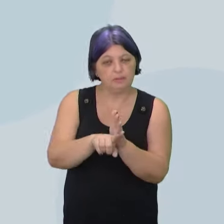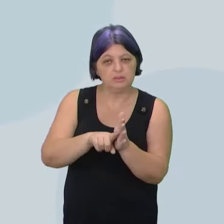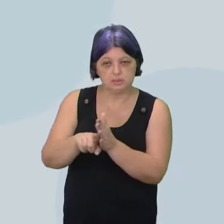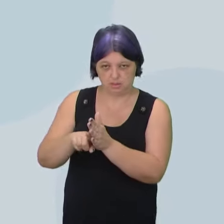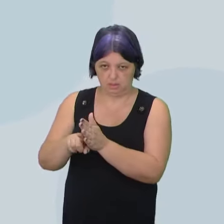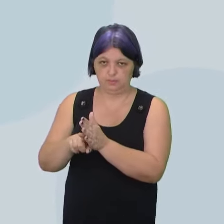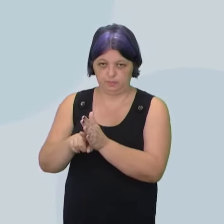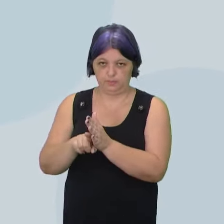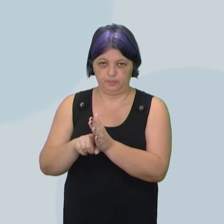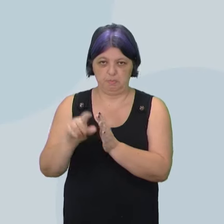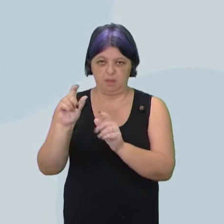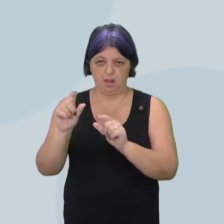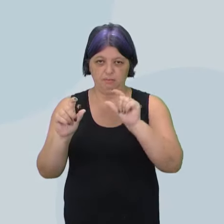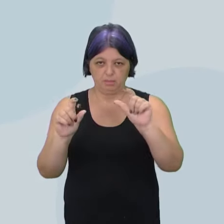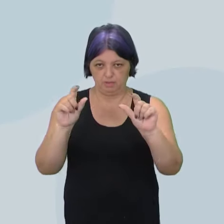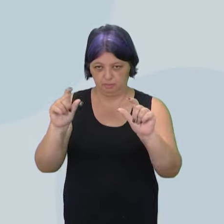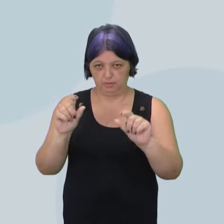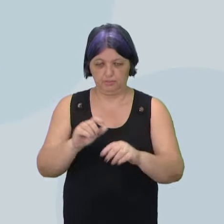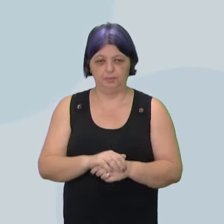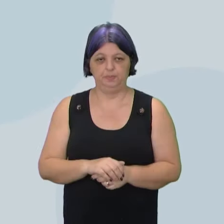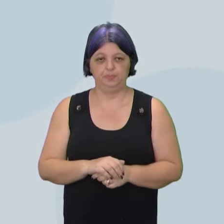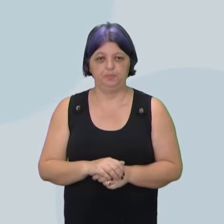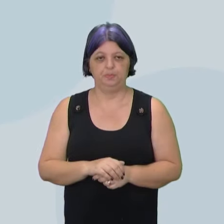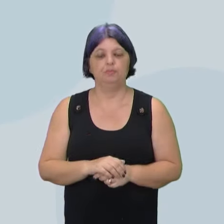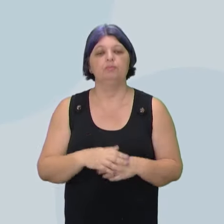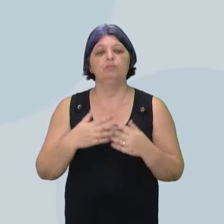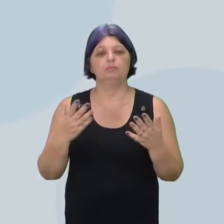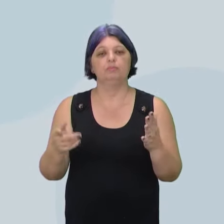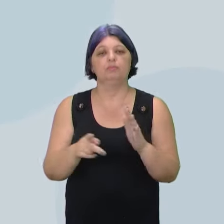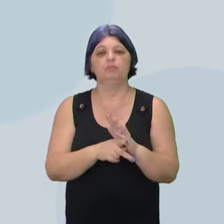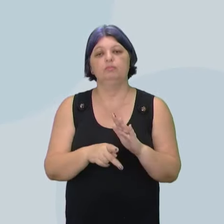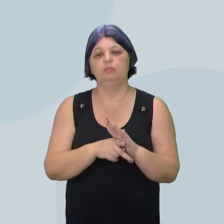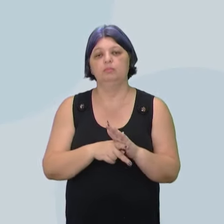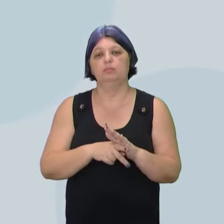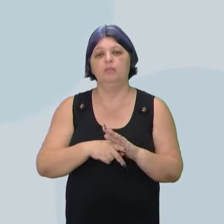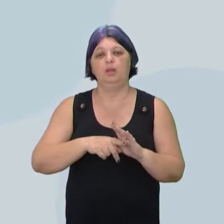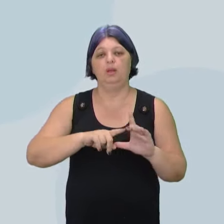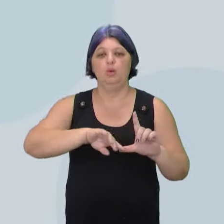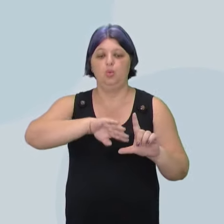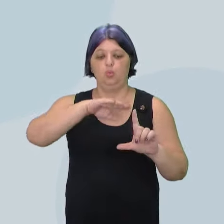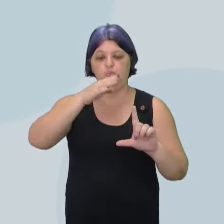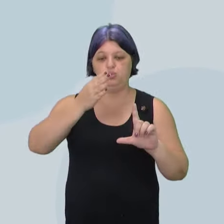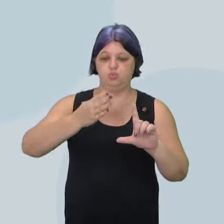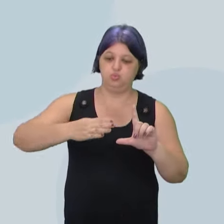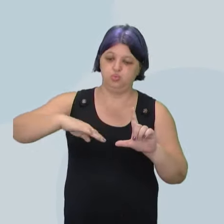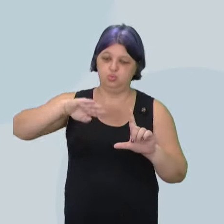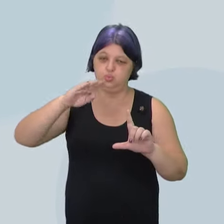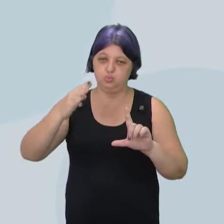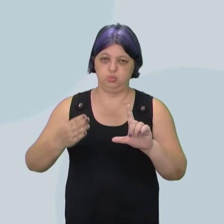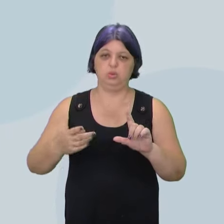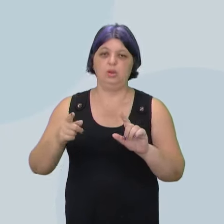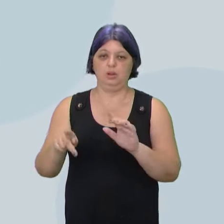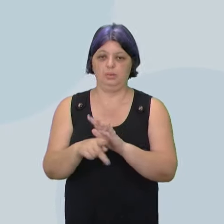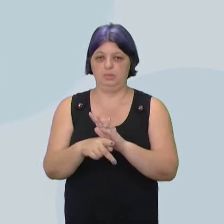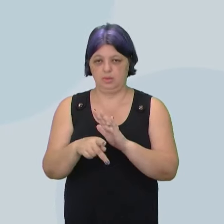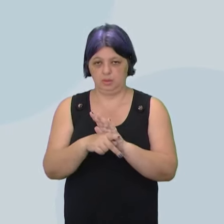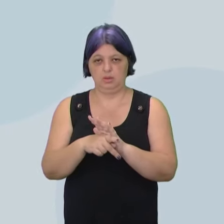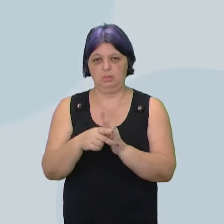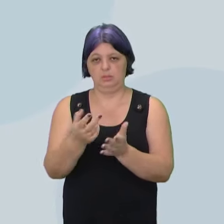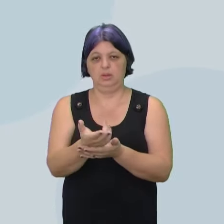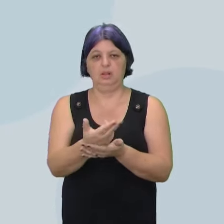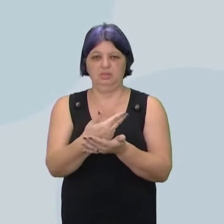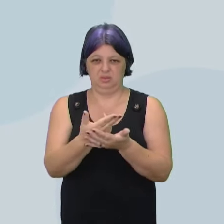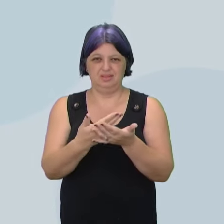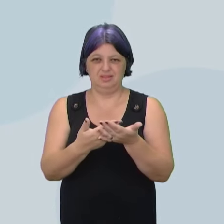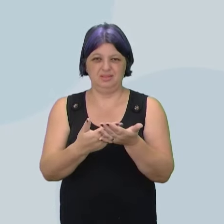aí, beleza? Continuando, ó, a amplitude das ondas no sismograma, o que é o sismograma? É esse desenho que sai